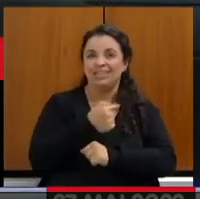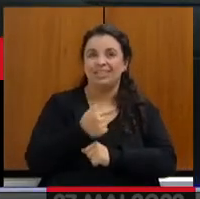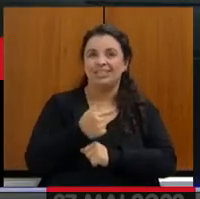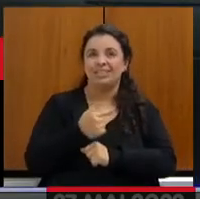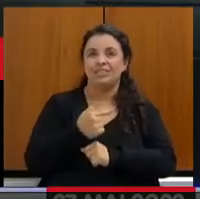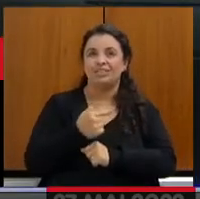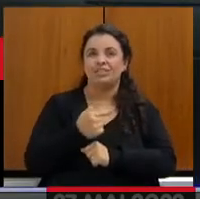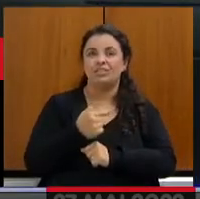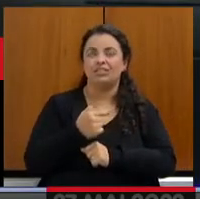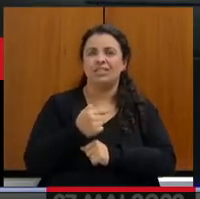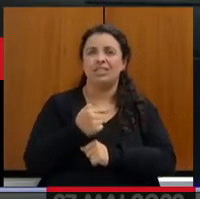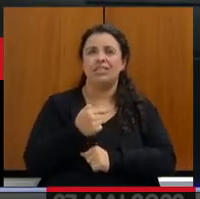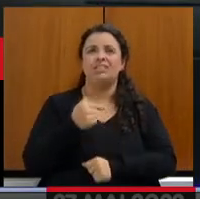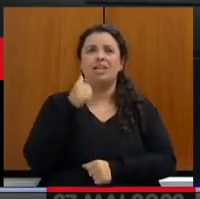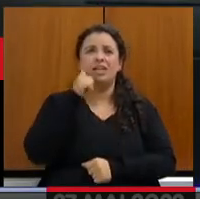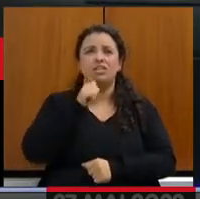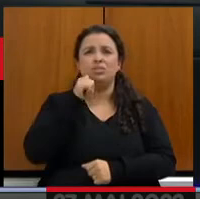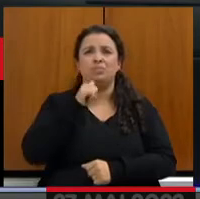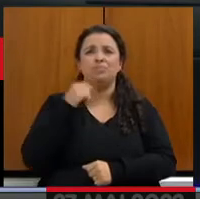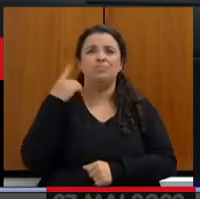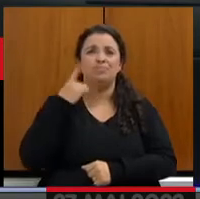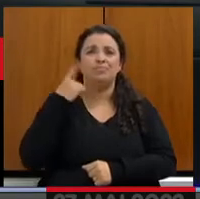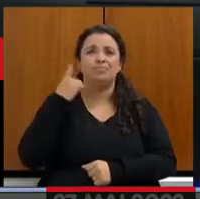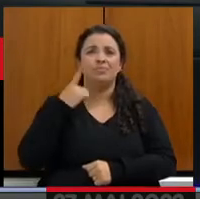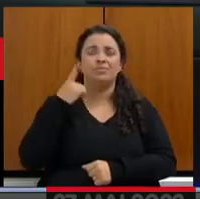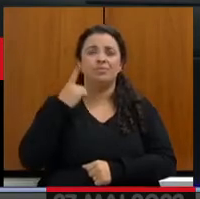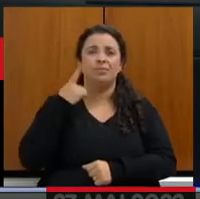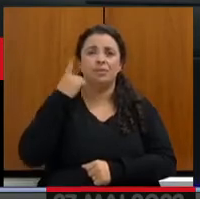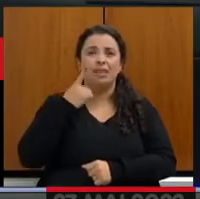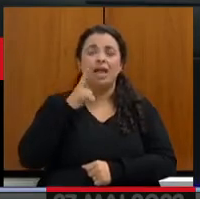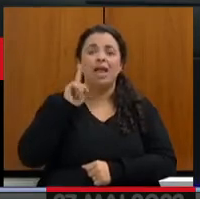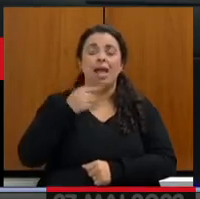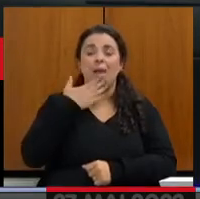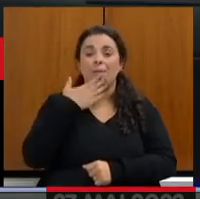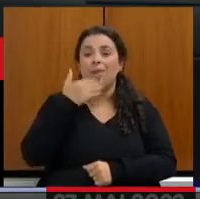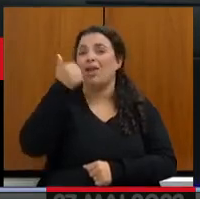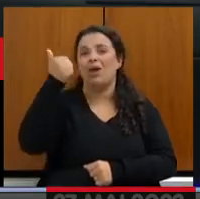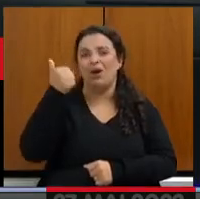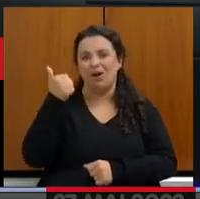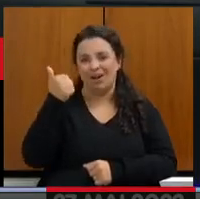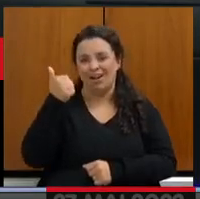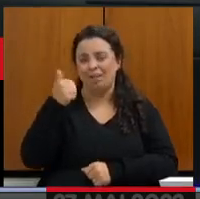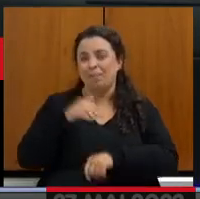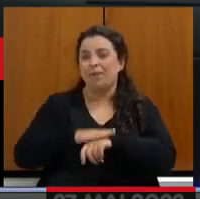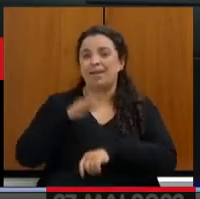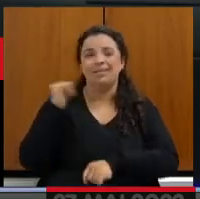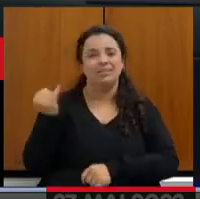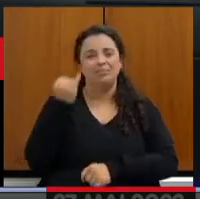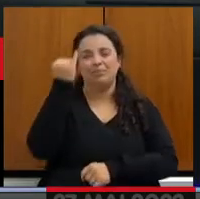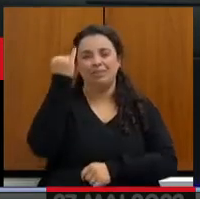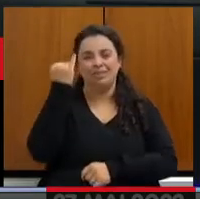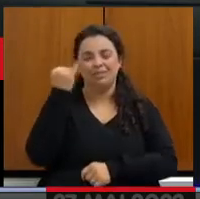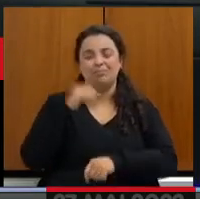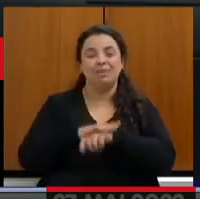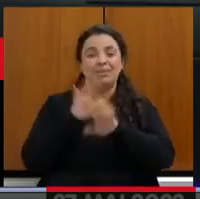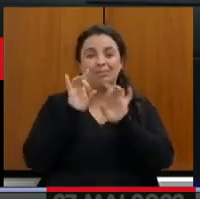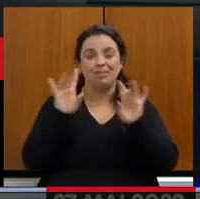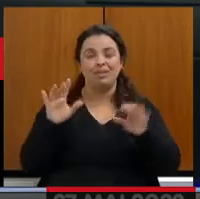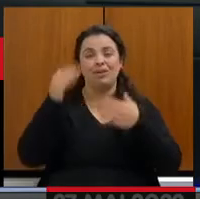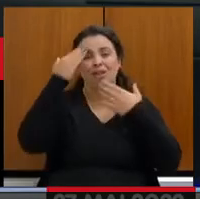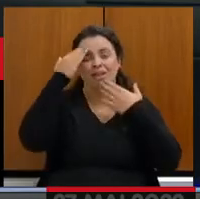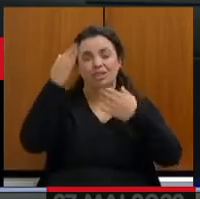melhor legislatura da história de Minas Gerais então é a gratidão a cada uma por tudo